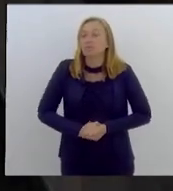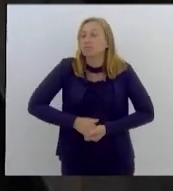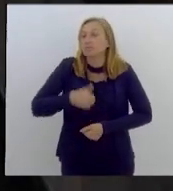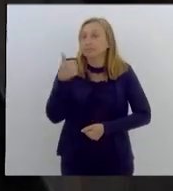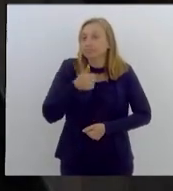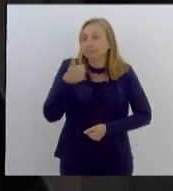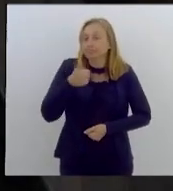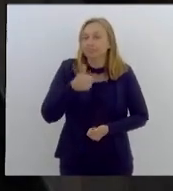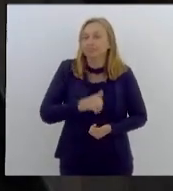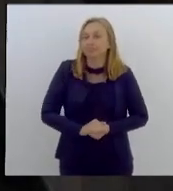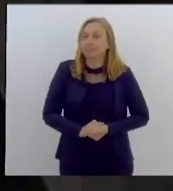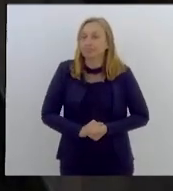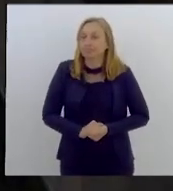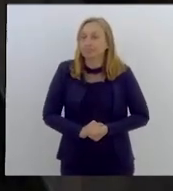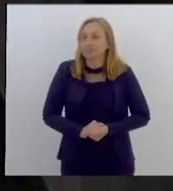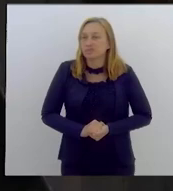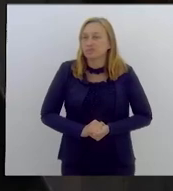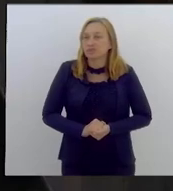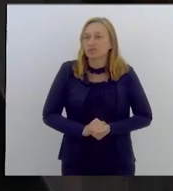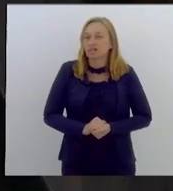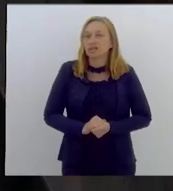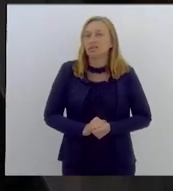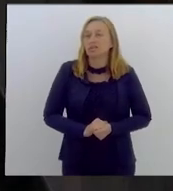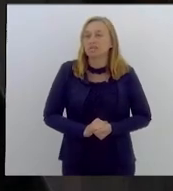Primeiro, que energia,